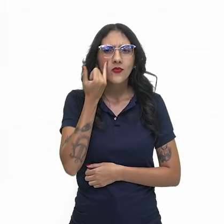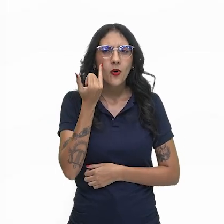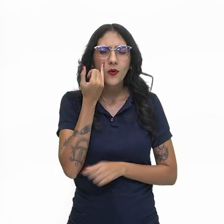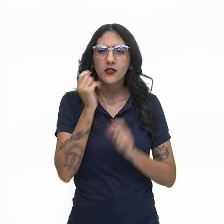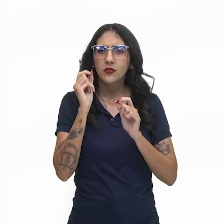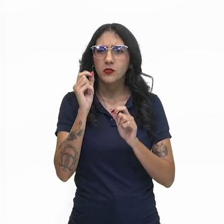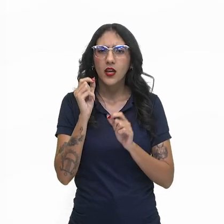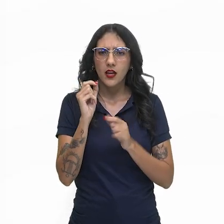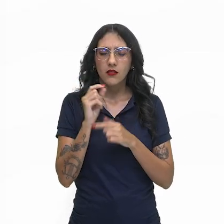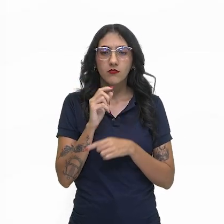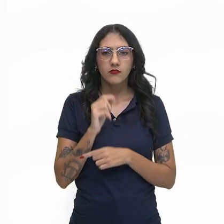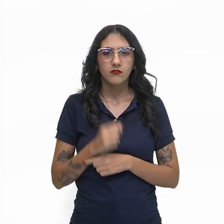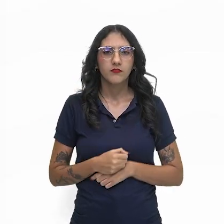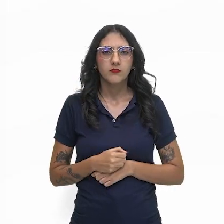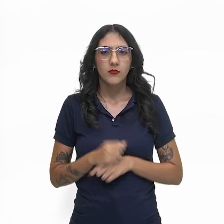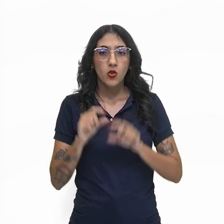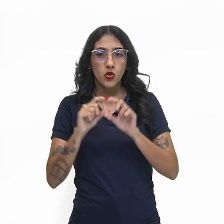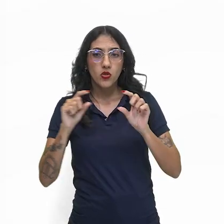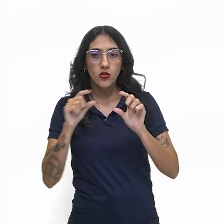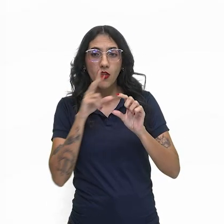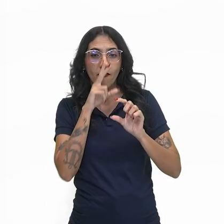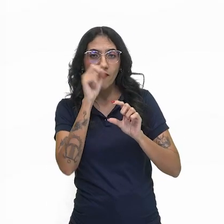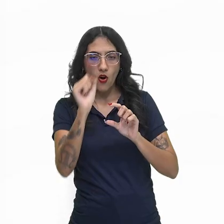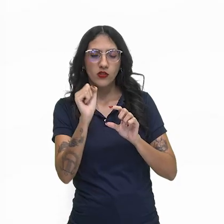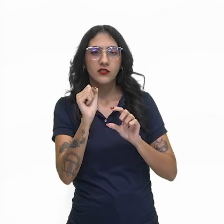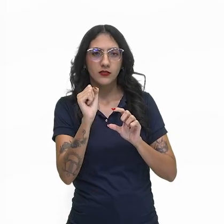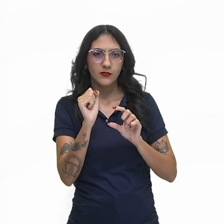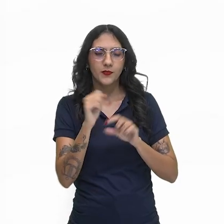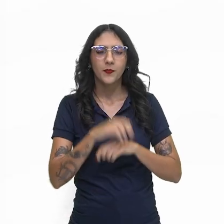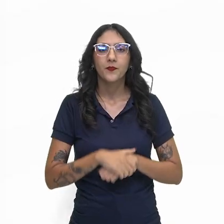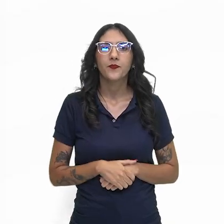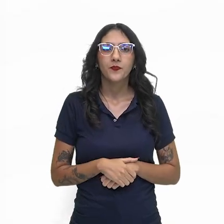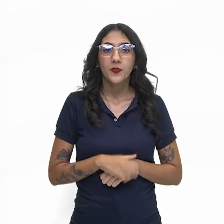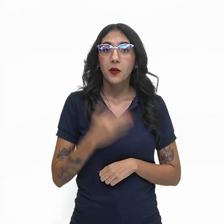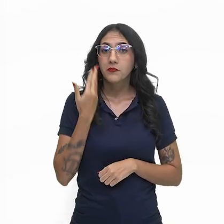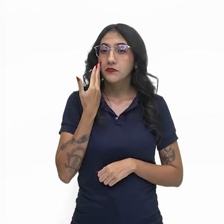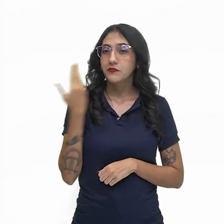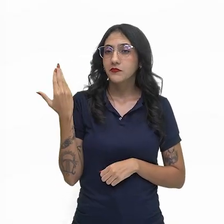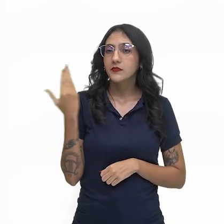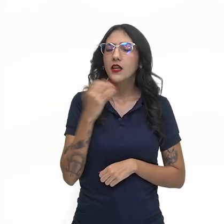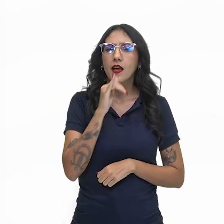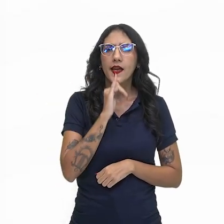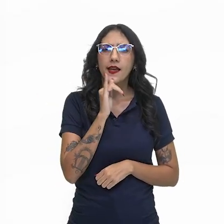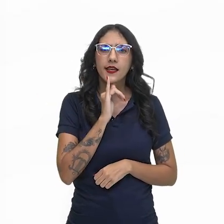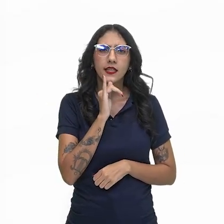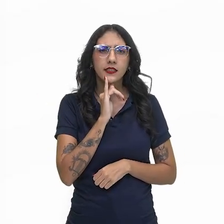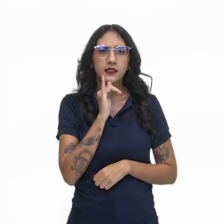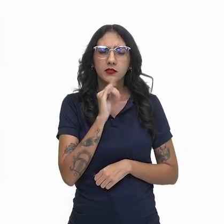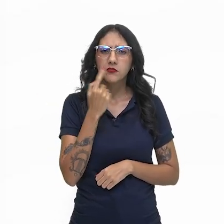sobre a força. Mas agora, nos exemplos, eu estou colocando